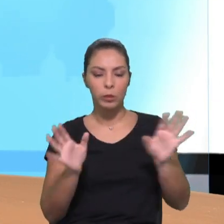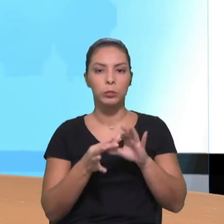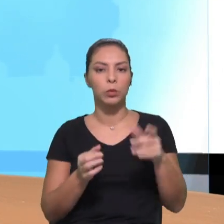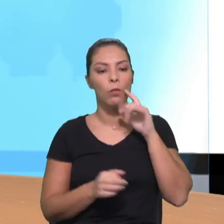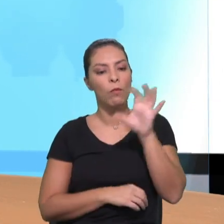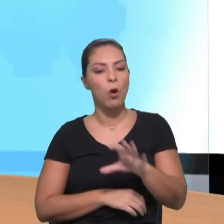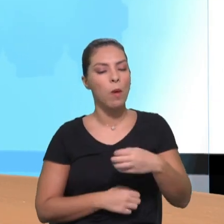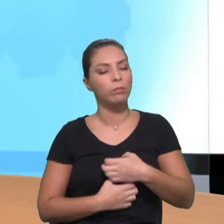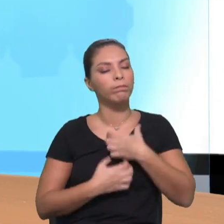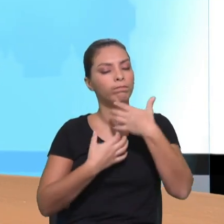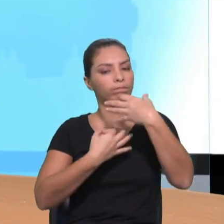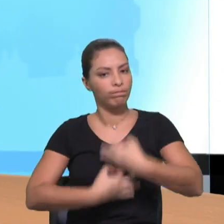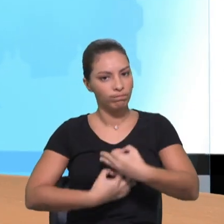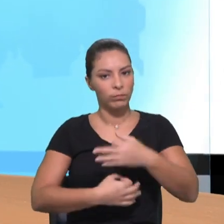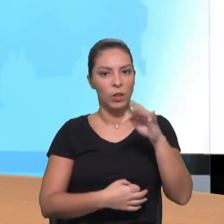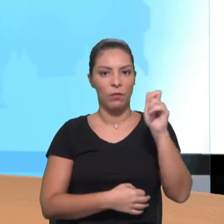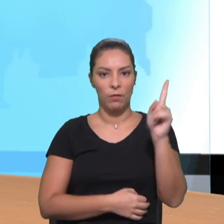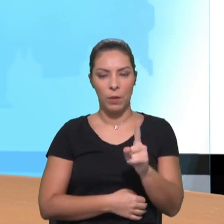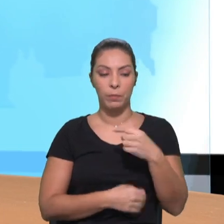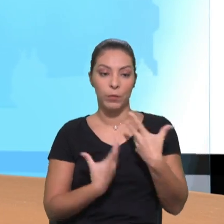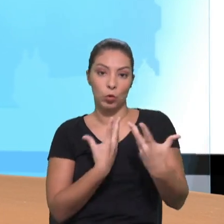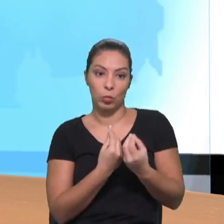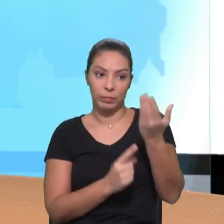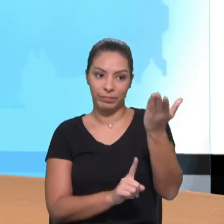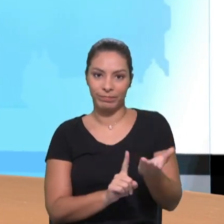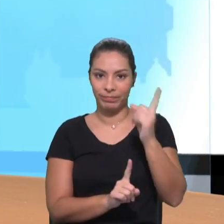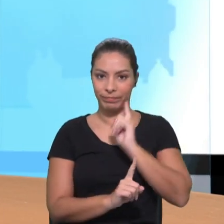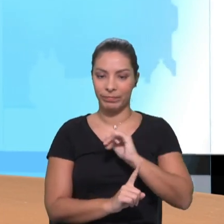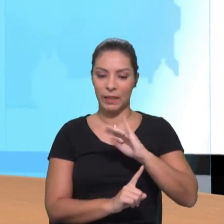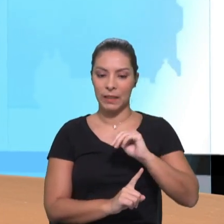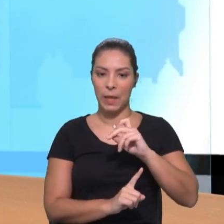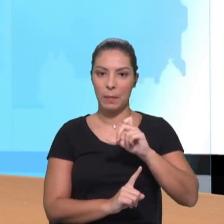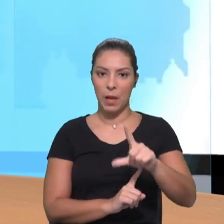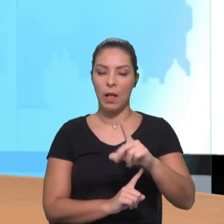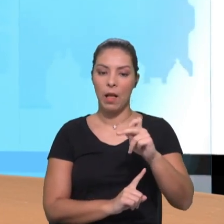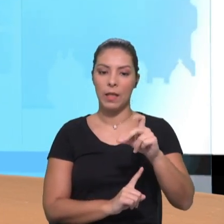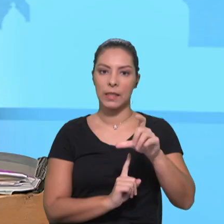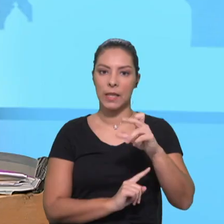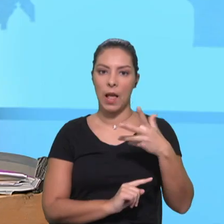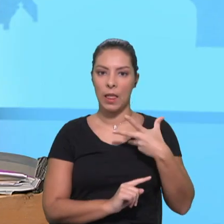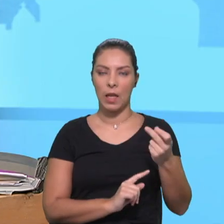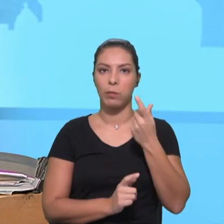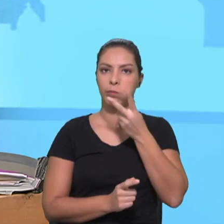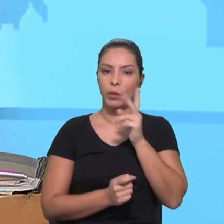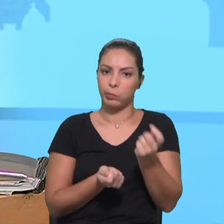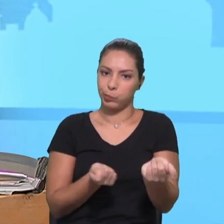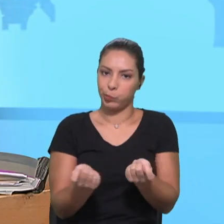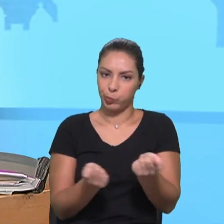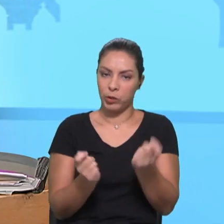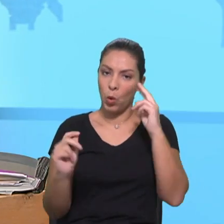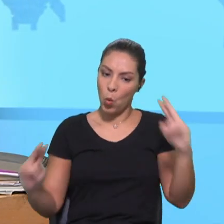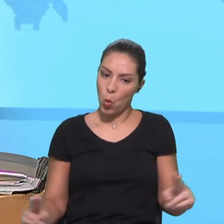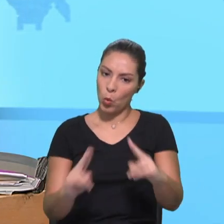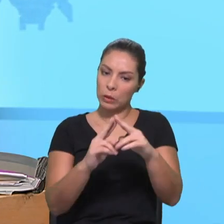fé de uma comunidade. Na nossa companhia está a Isabel Alçada Cardoso, da organização do encontro, com quem falaremos neste